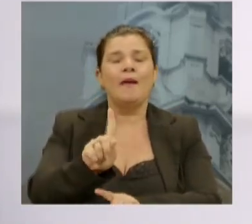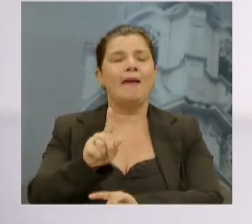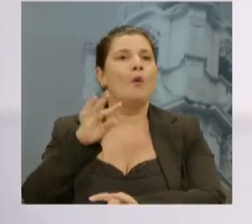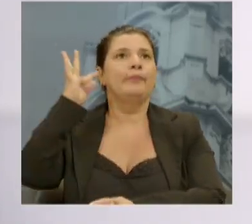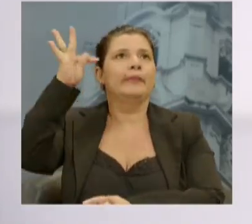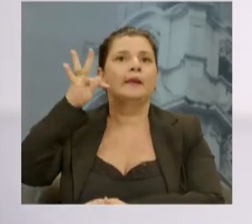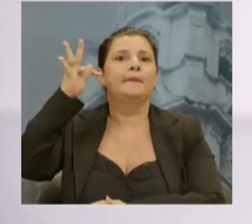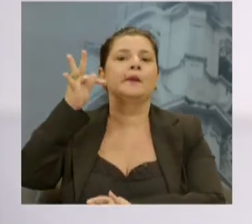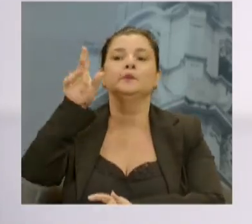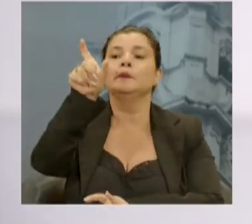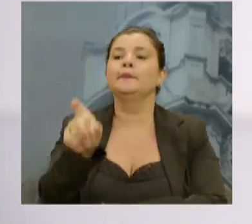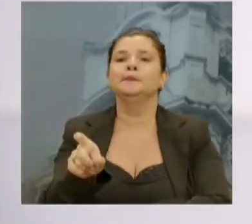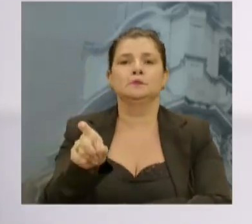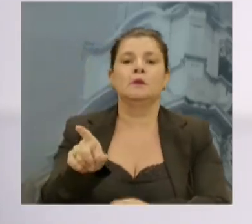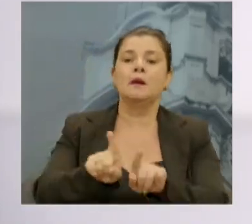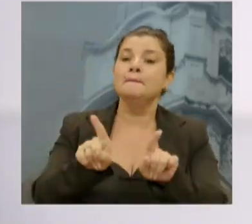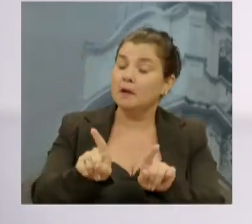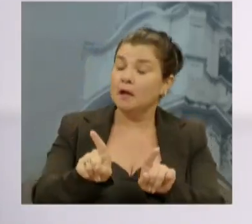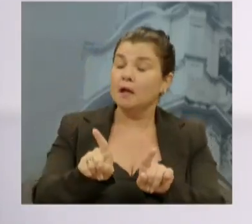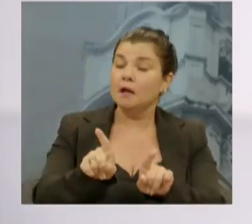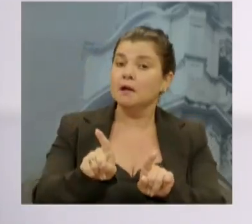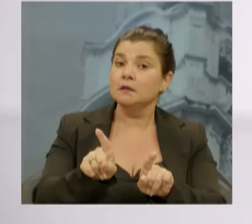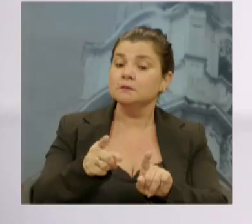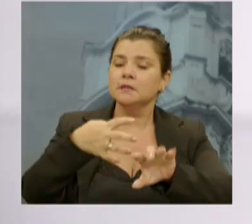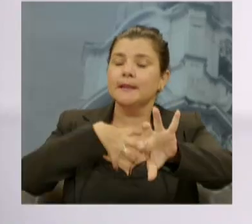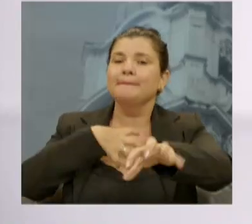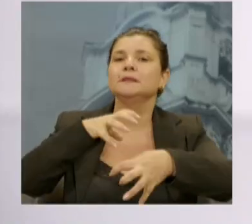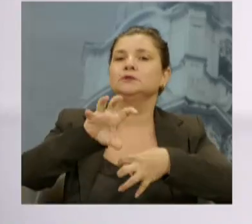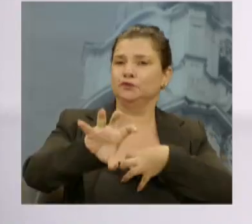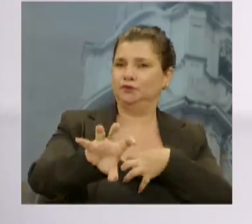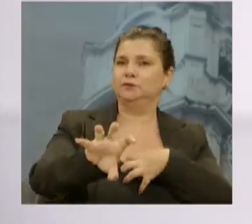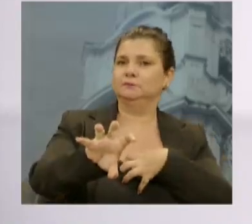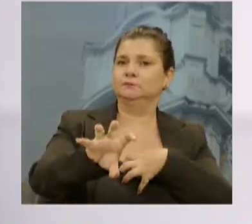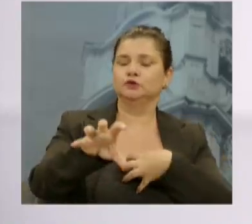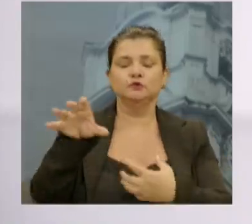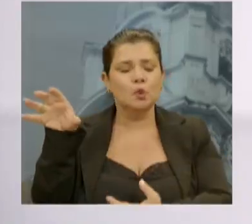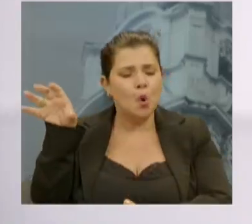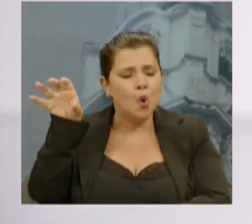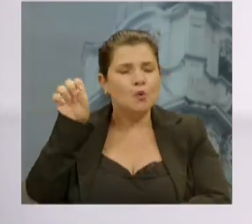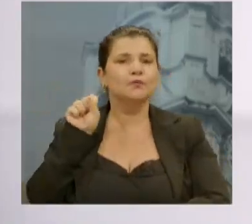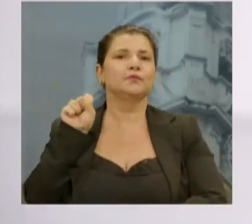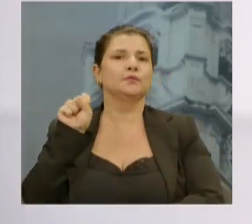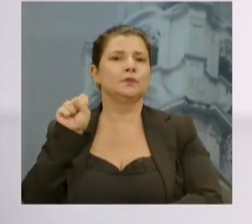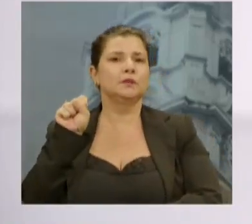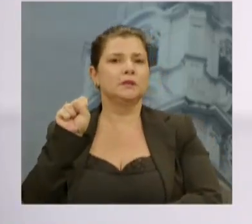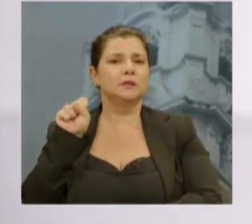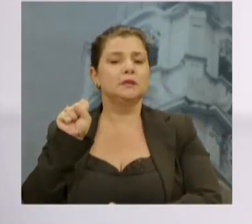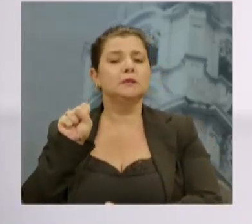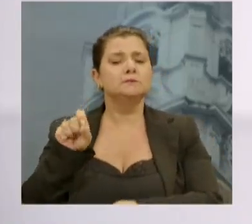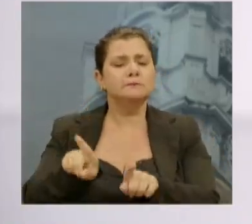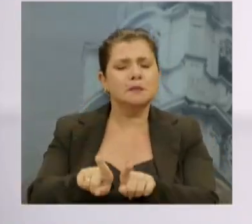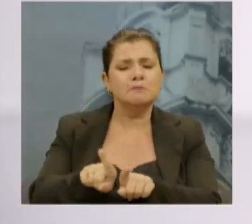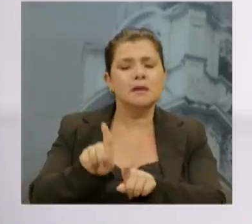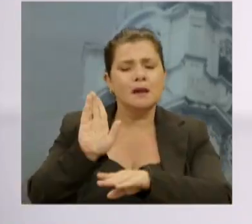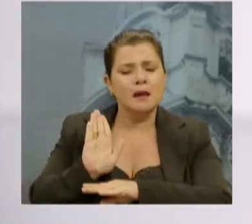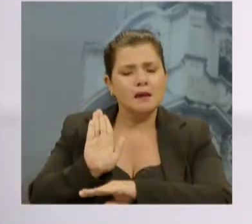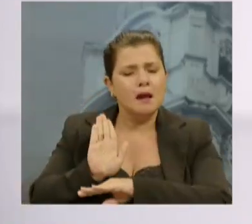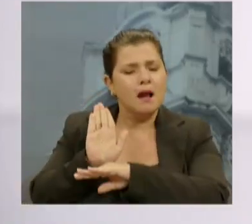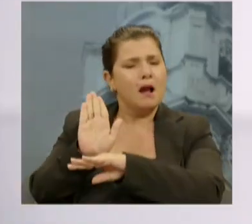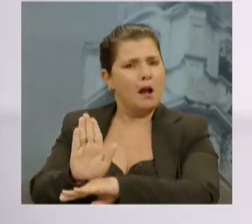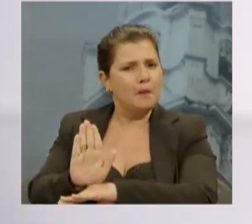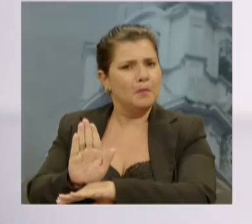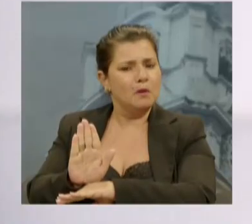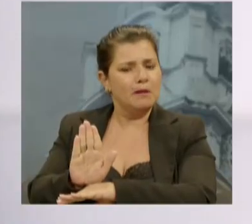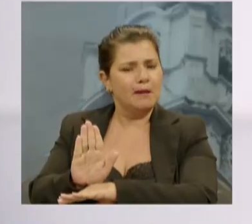pessoa, isso significa só estar aberto, né, a ouvir, a até ressaltar para aquela pessoa, né, que percebe que